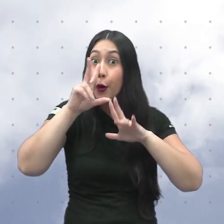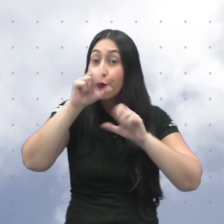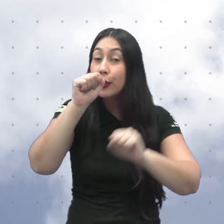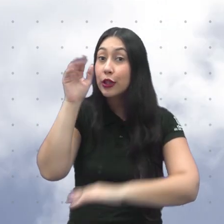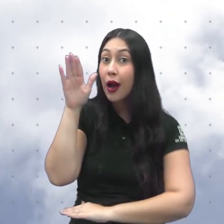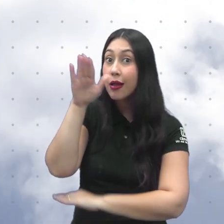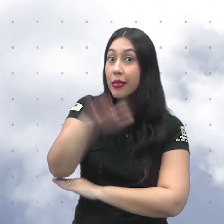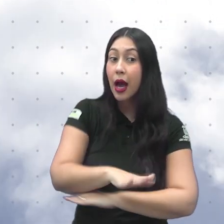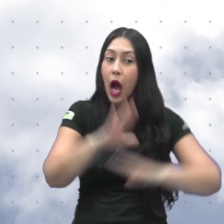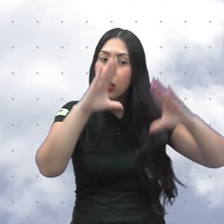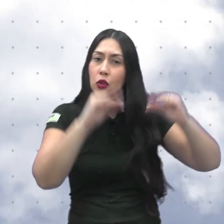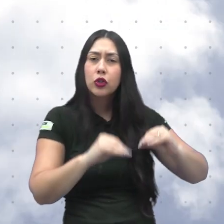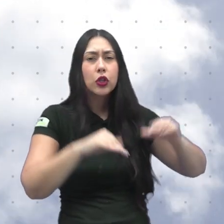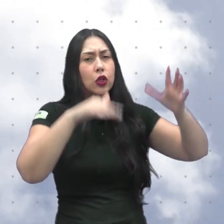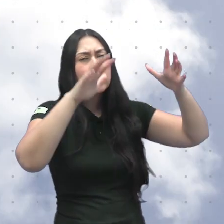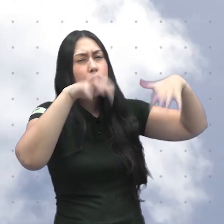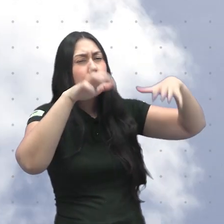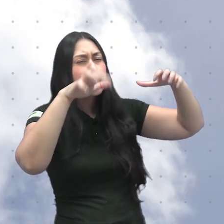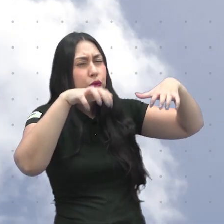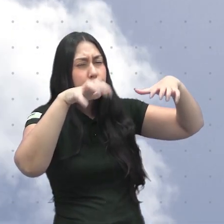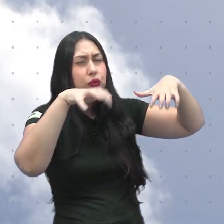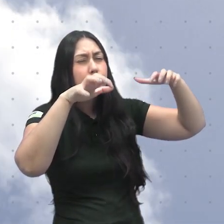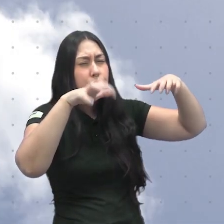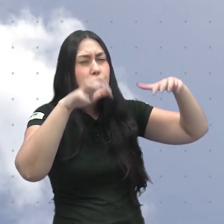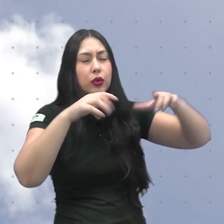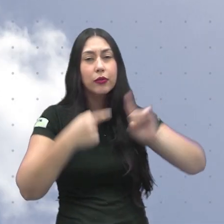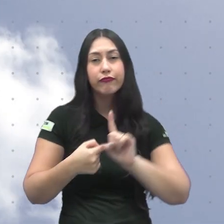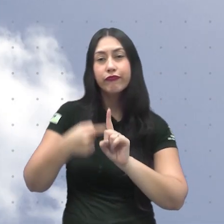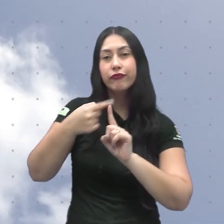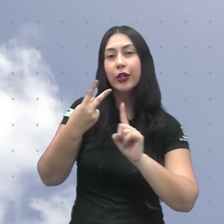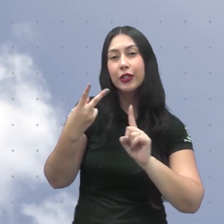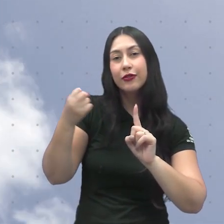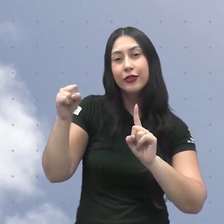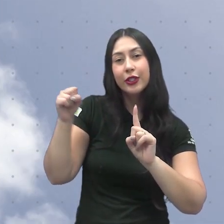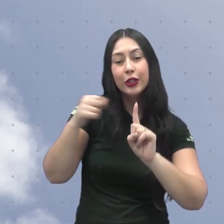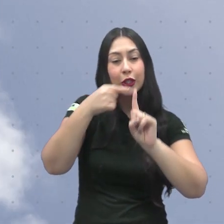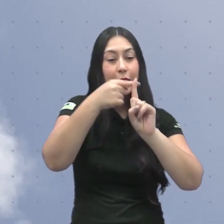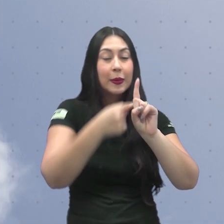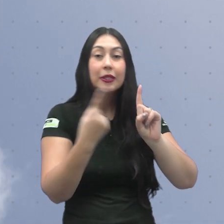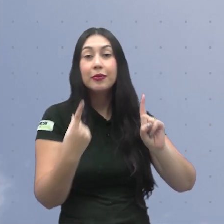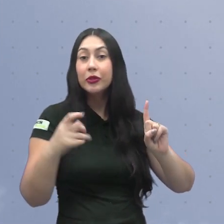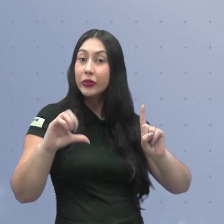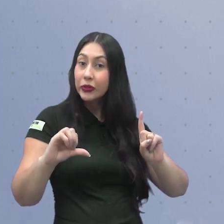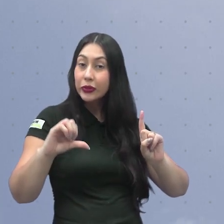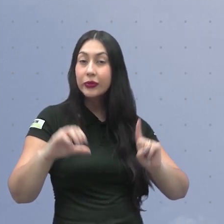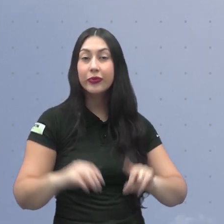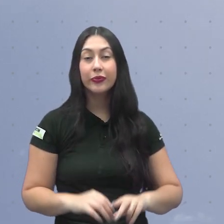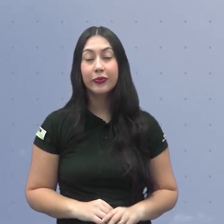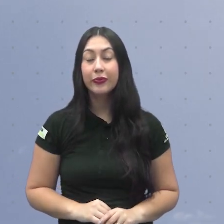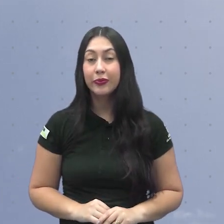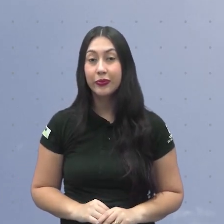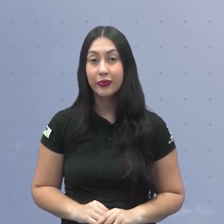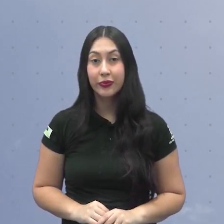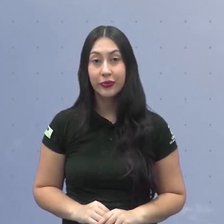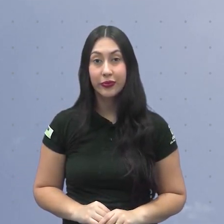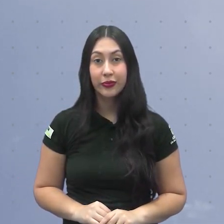durante a tarde. À noite, a chuva diminui, mas não para. Máxima de 28 graus e mínima de 19.